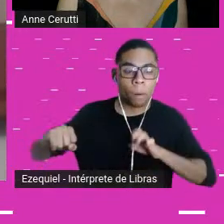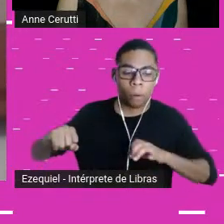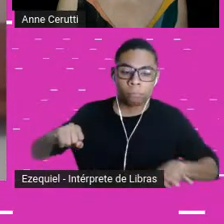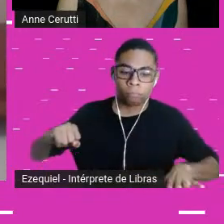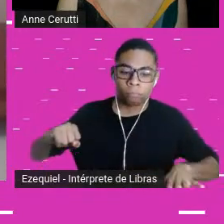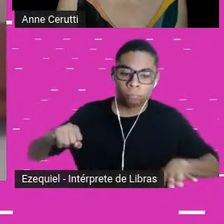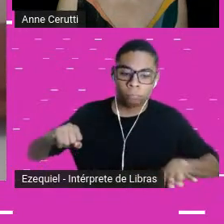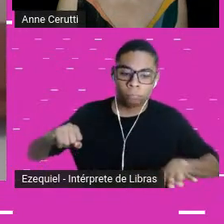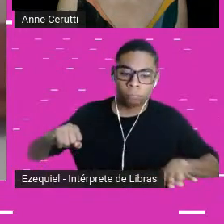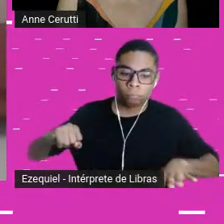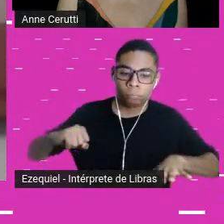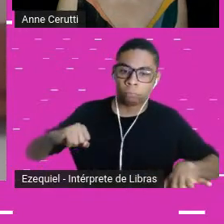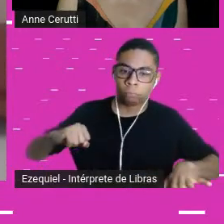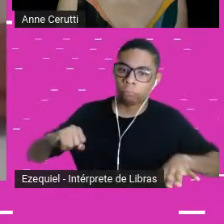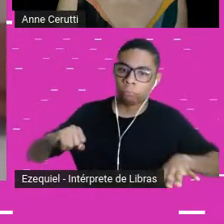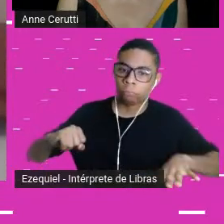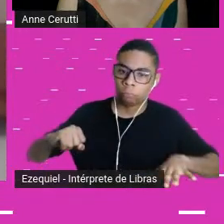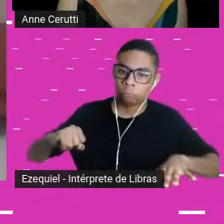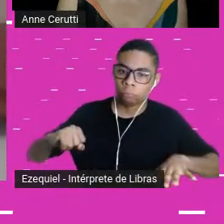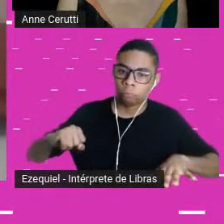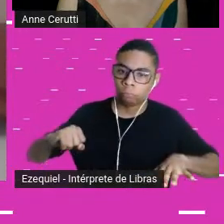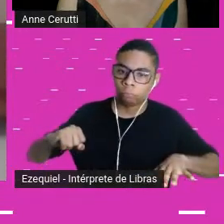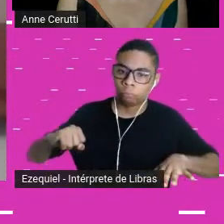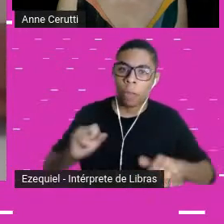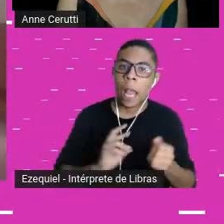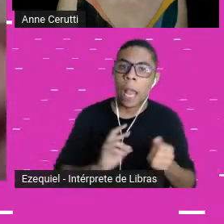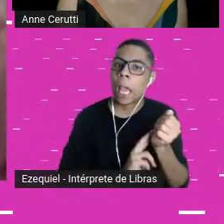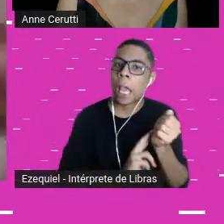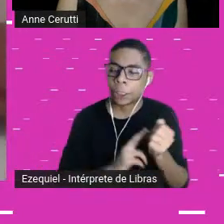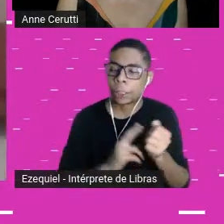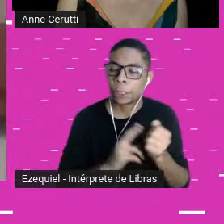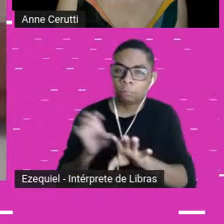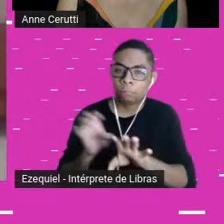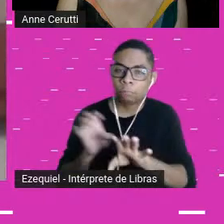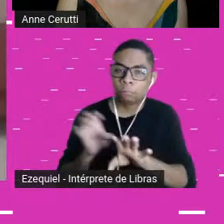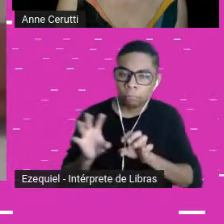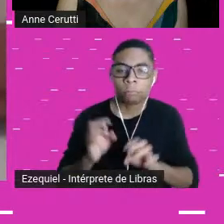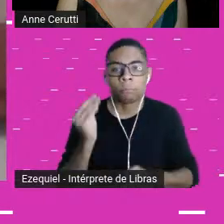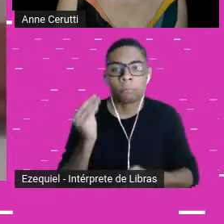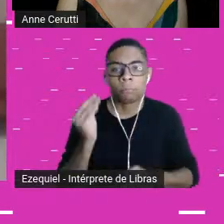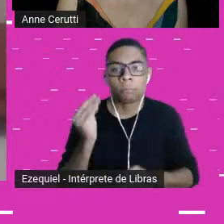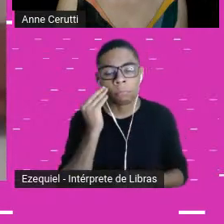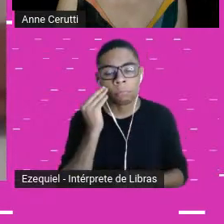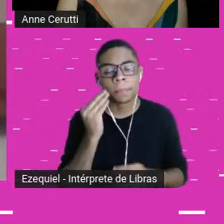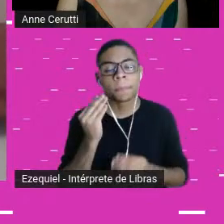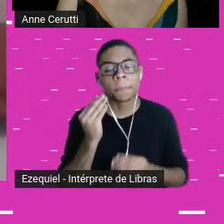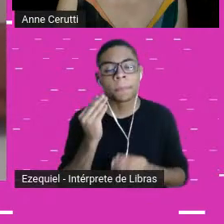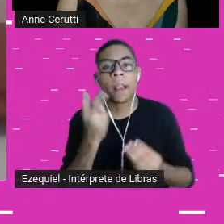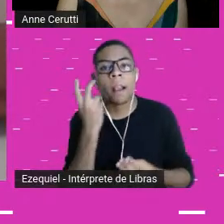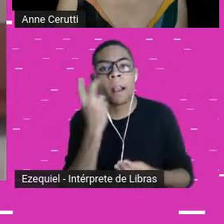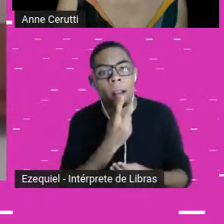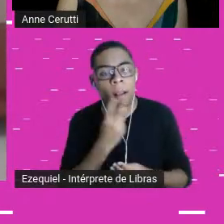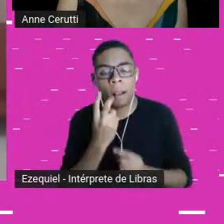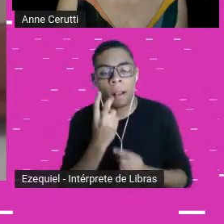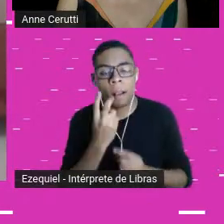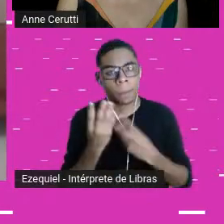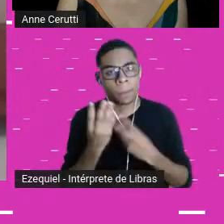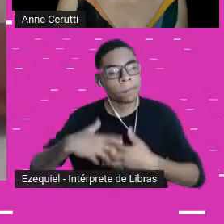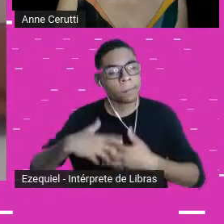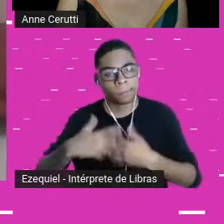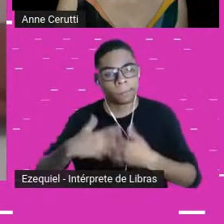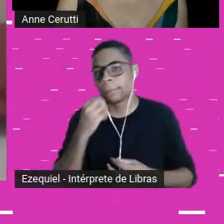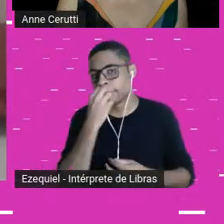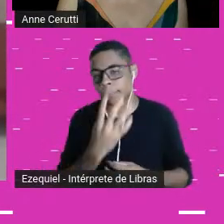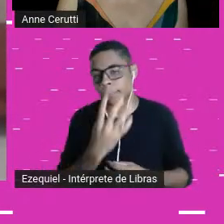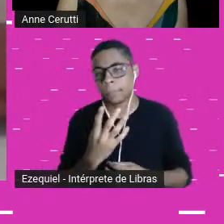freneticamente falando, isso também foi um grande exercício, né, de grande sacação que ele teve para a gente jogar esse